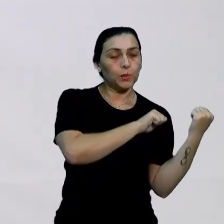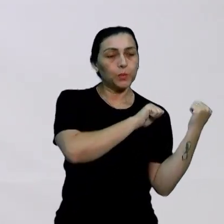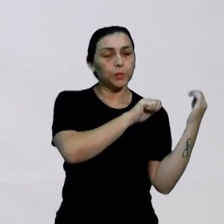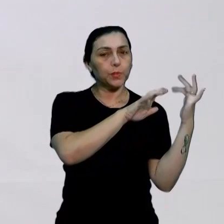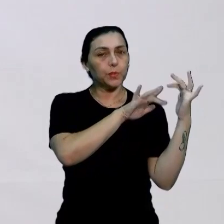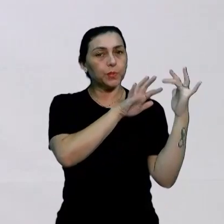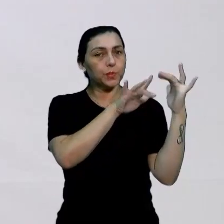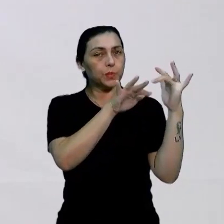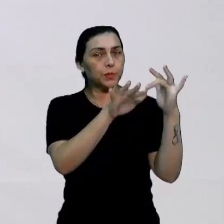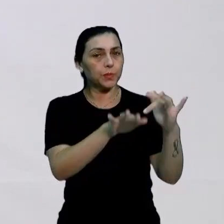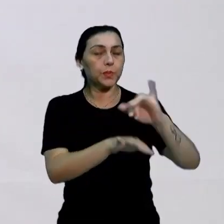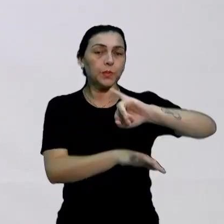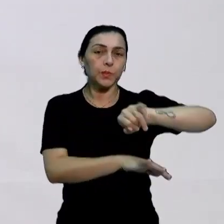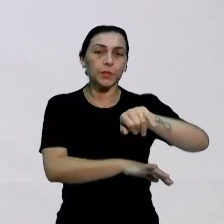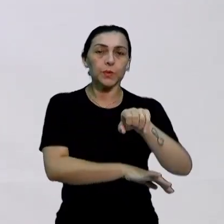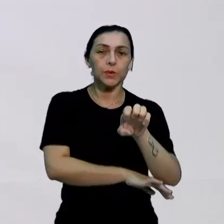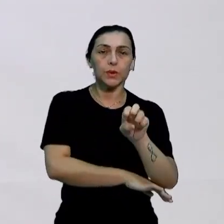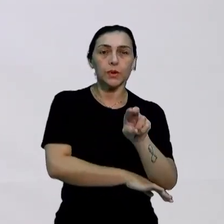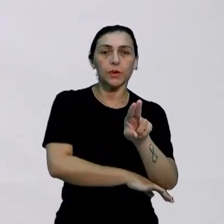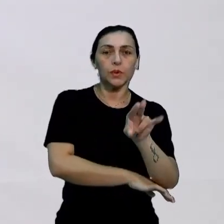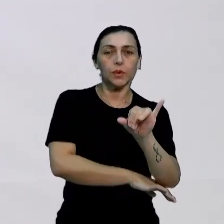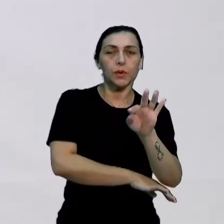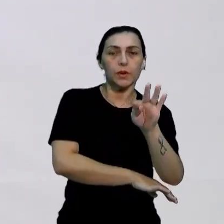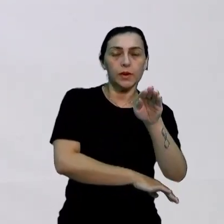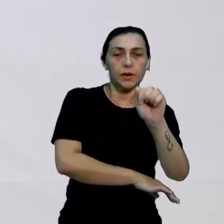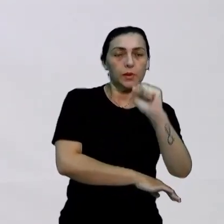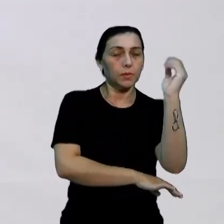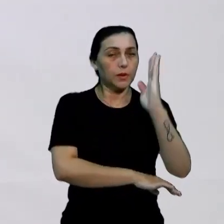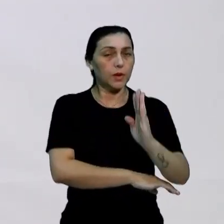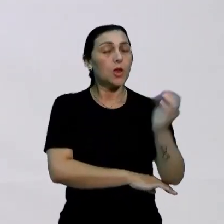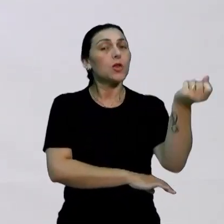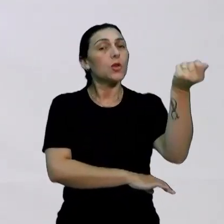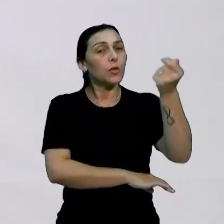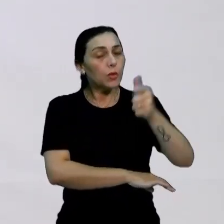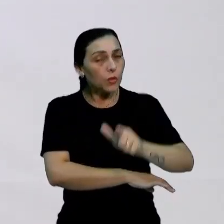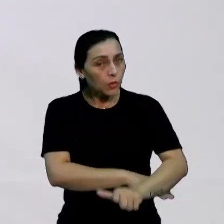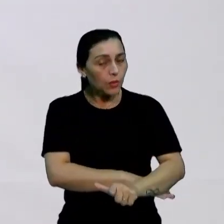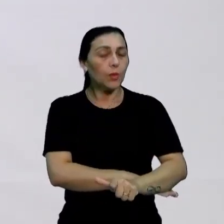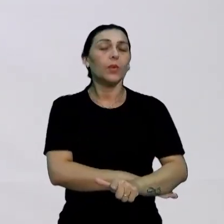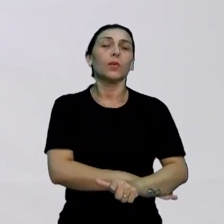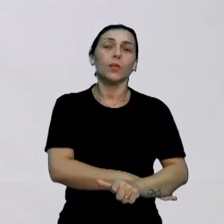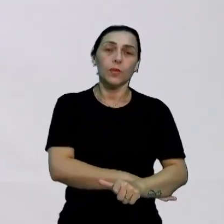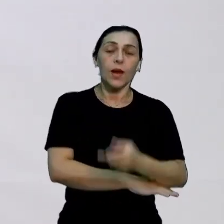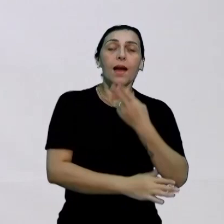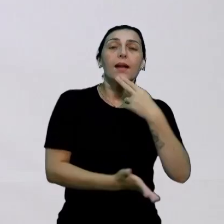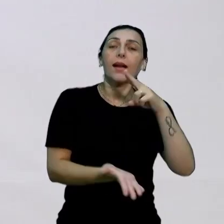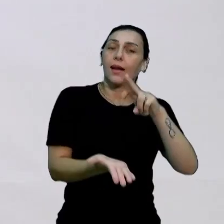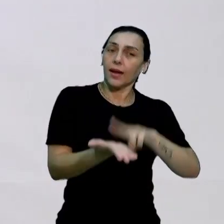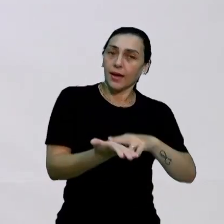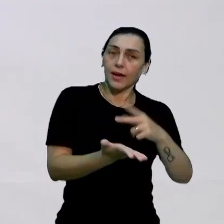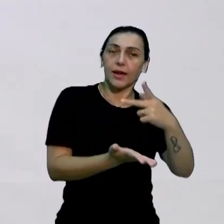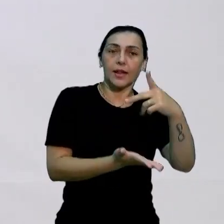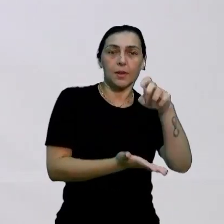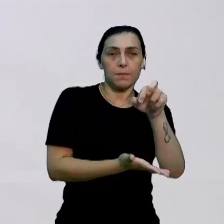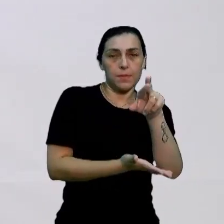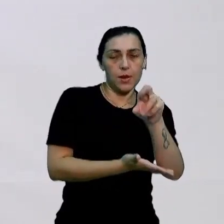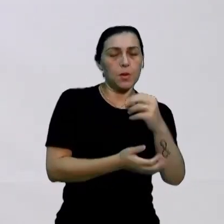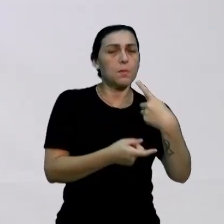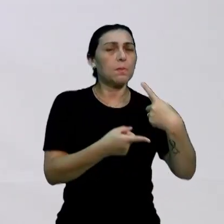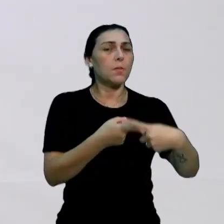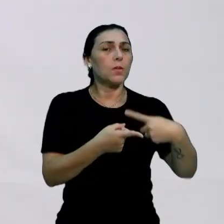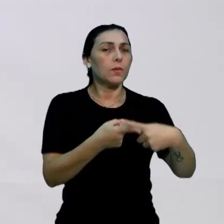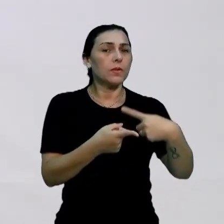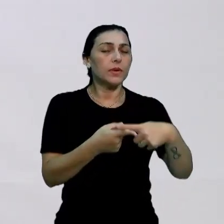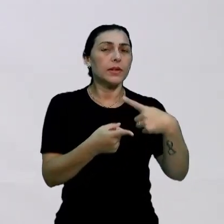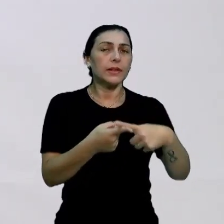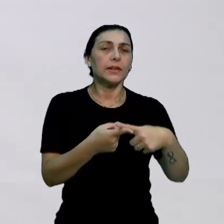dos jesuítas ao Brasil, a gente novamente remete à carta de Pero Vaz de Caminha, porque lá